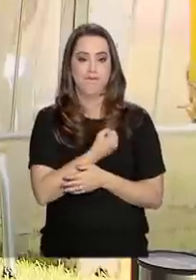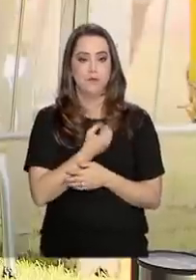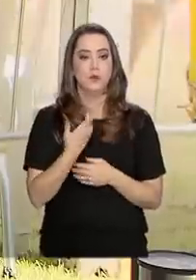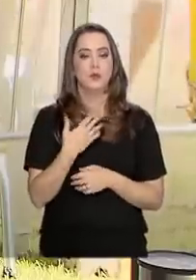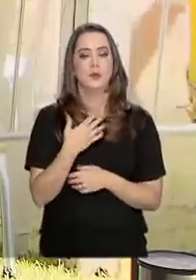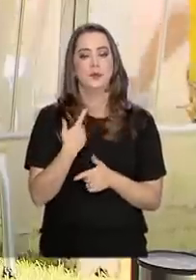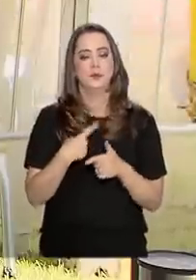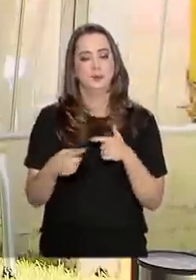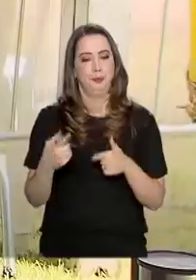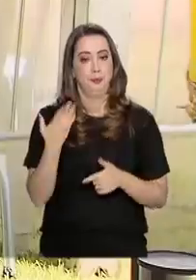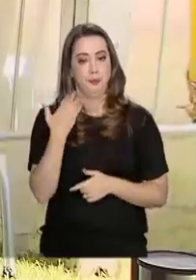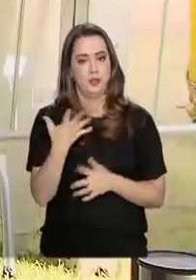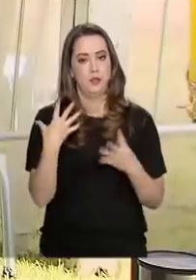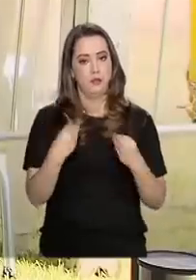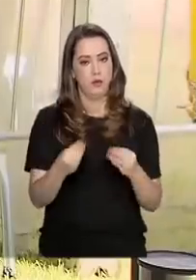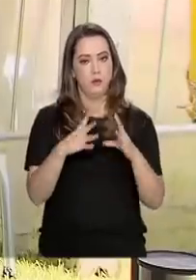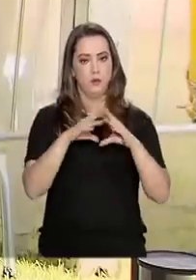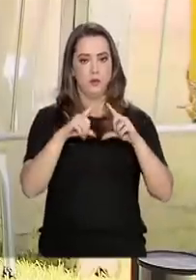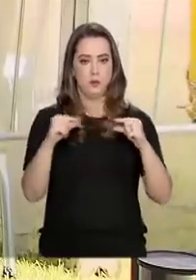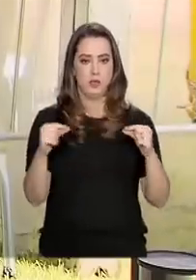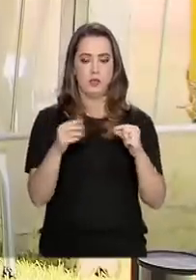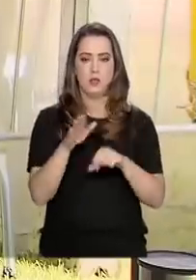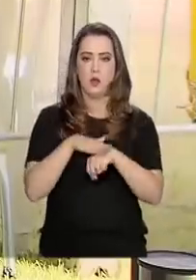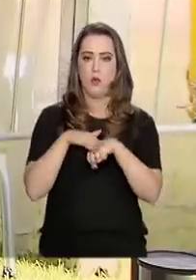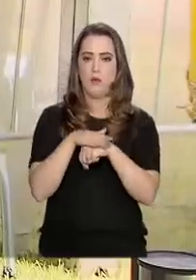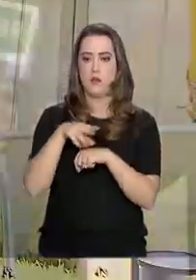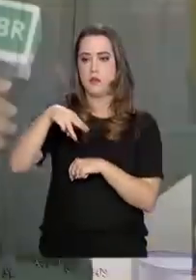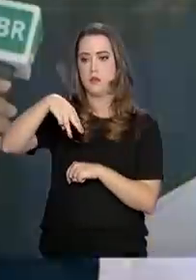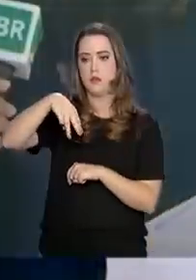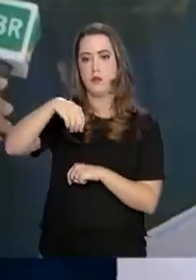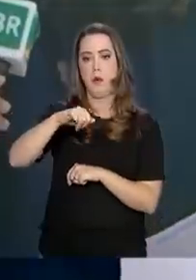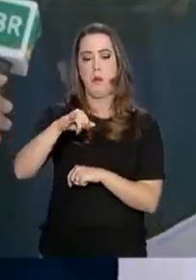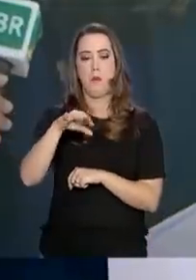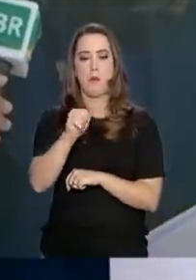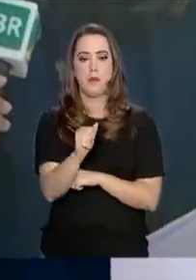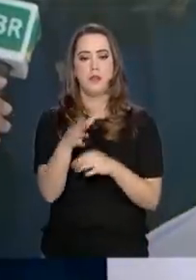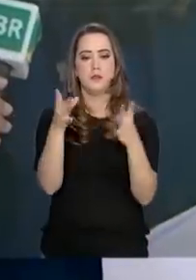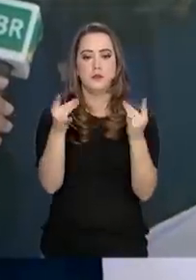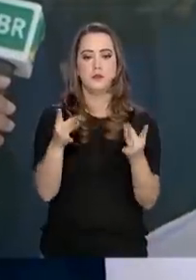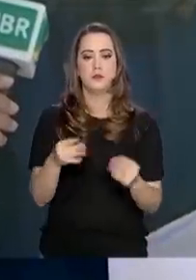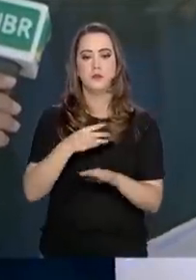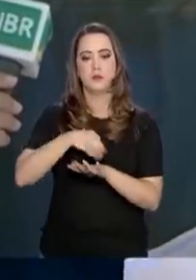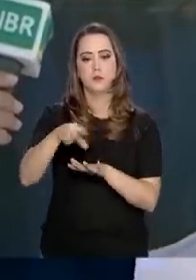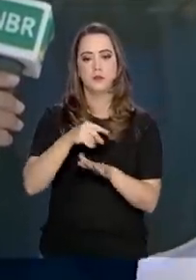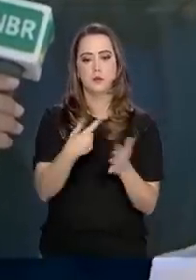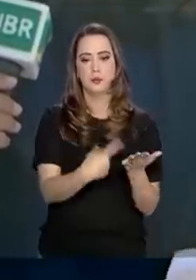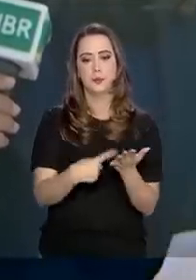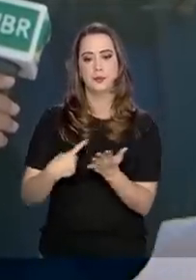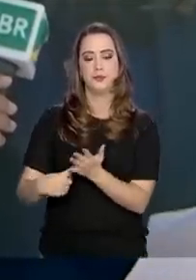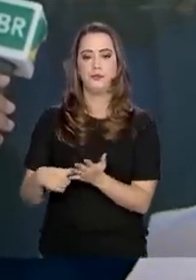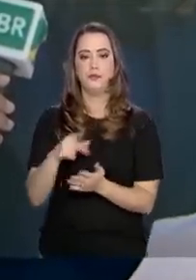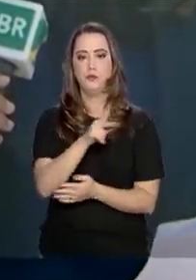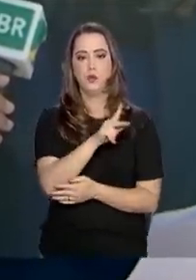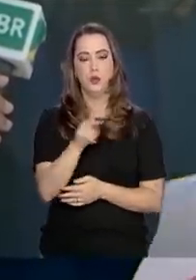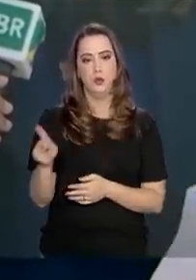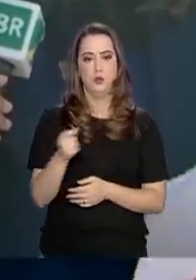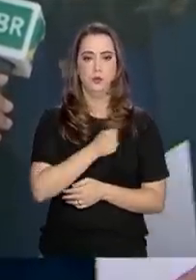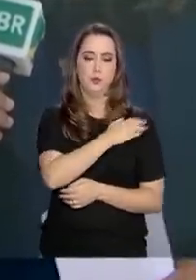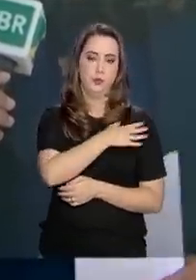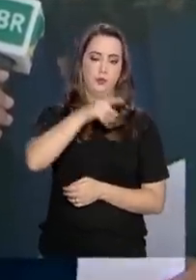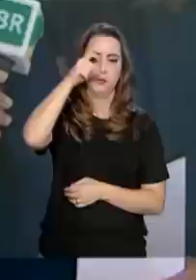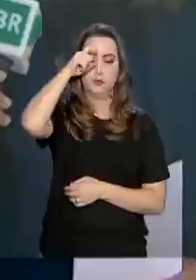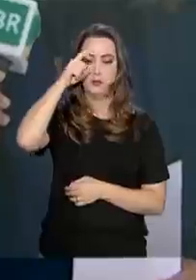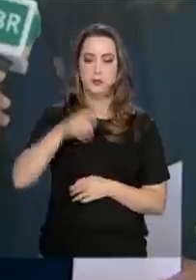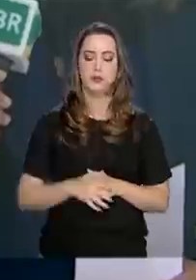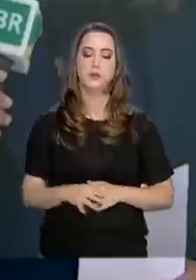da tragédia. Nós vamos agora a Brasília conversar com a repórter Márcia Fernandes, que tem as informações aí da agenda do presidente em exercício, general